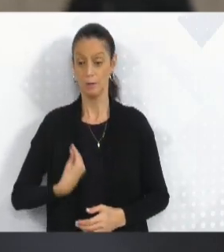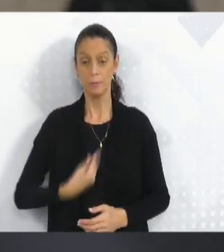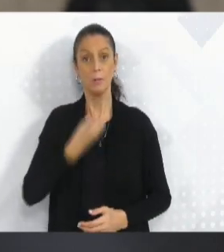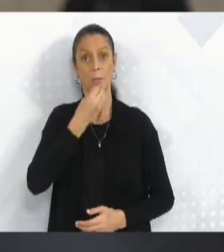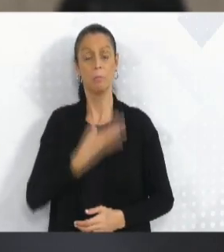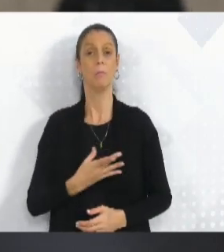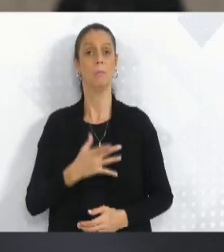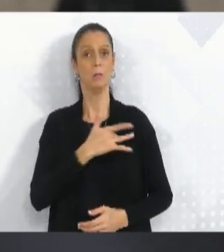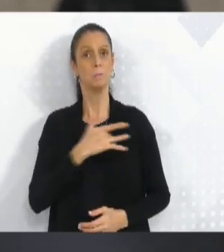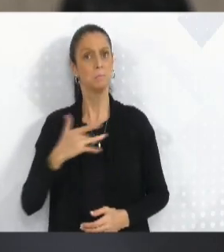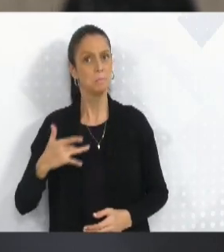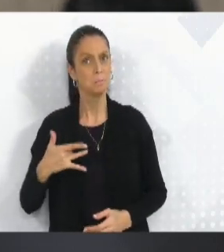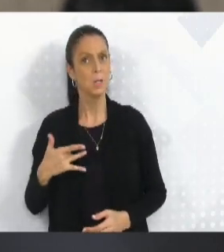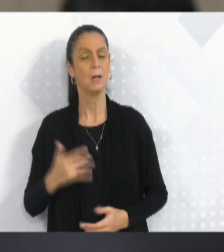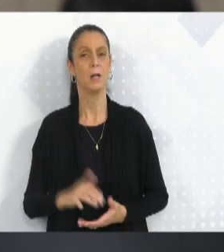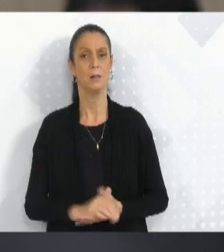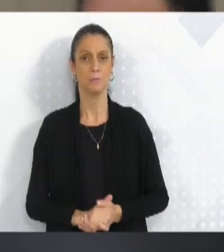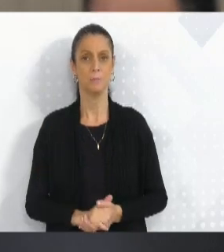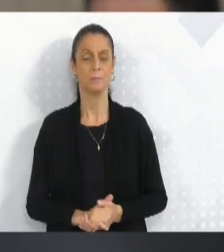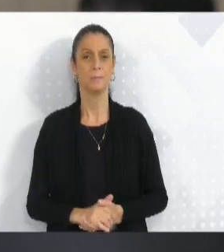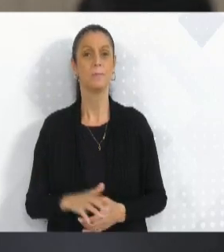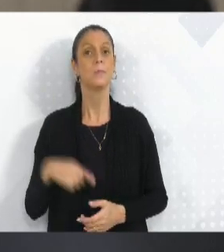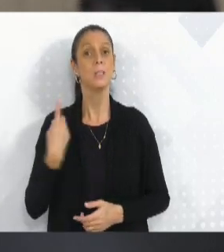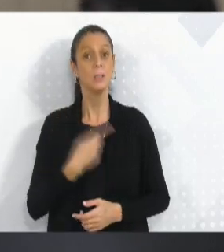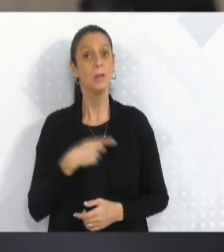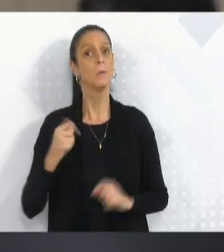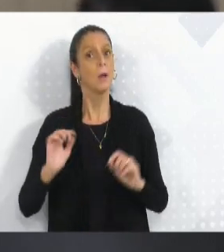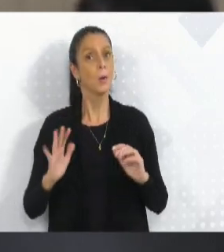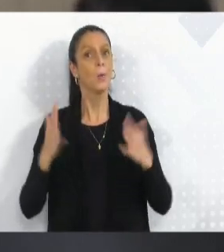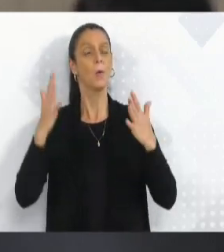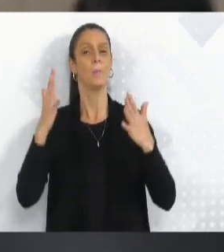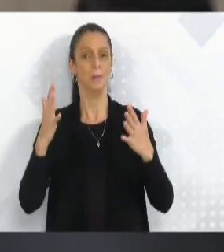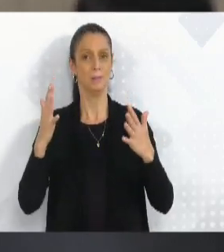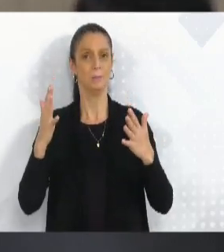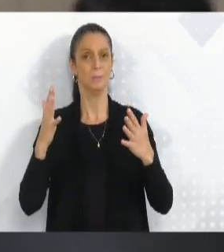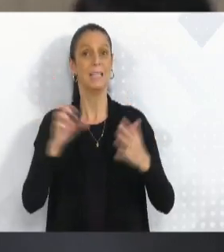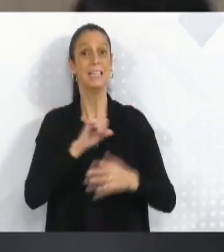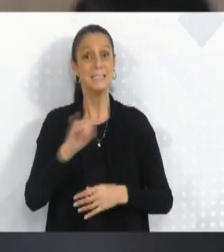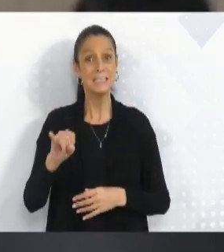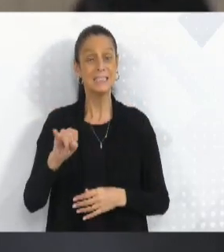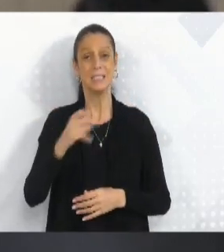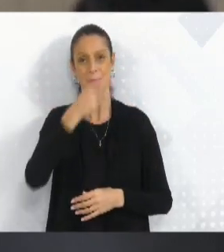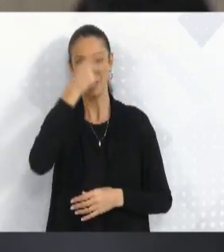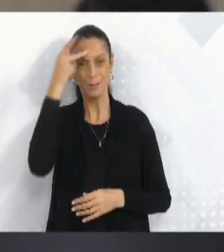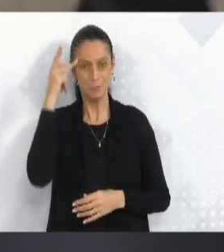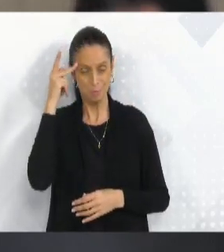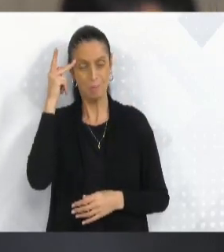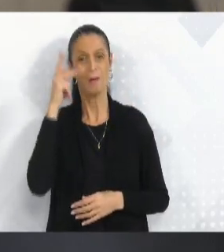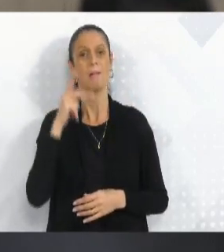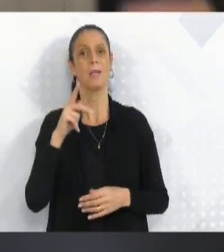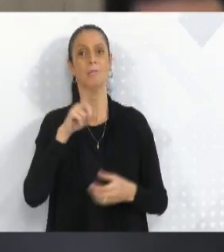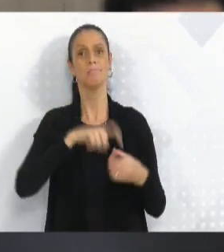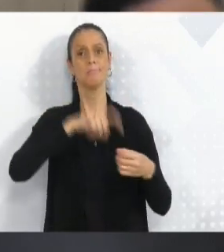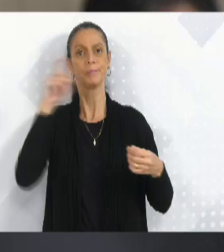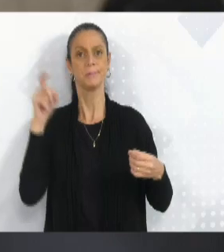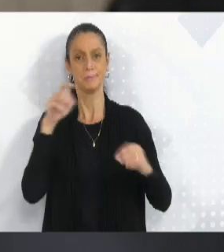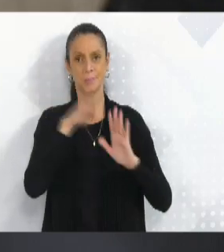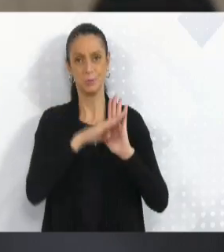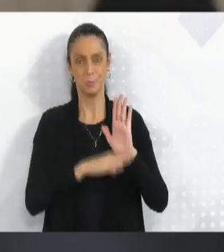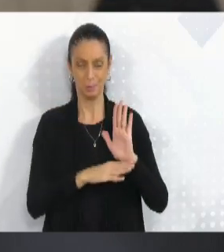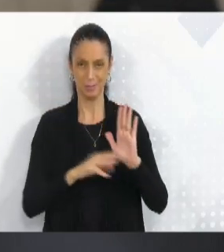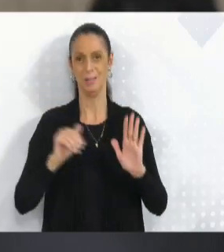saudável e nós temos que comemorar quando sai pessoas desses programas sociais e não quando